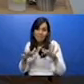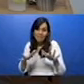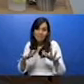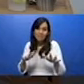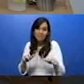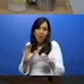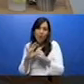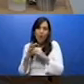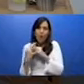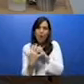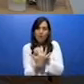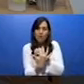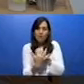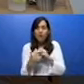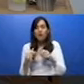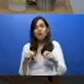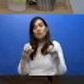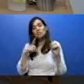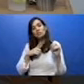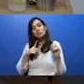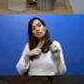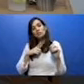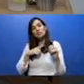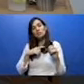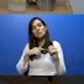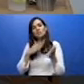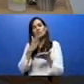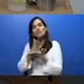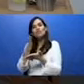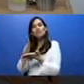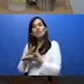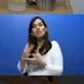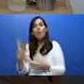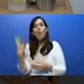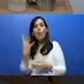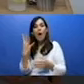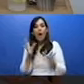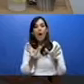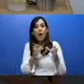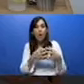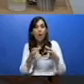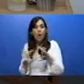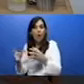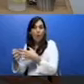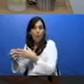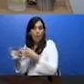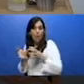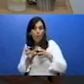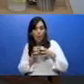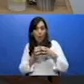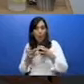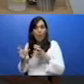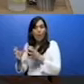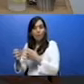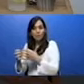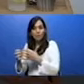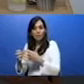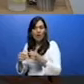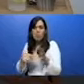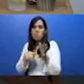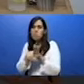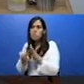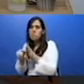a professora iria dividir a sala em 4 grupos, tá? E esses grupos iriam fazer algumas